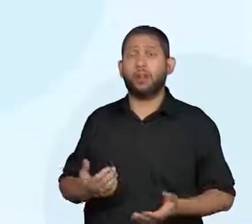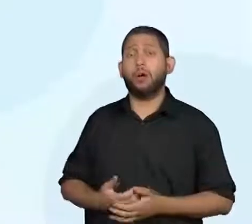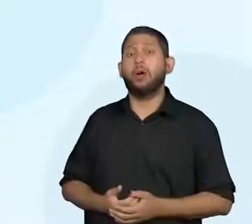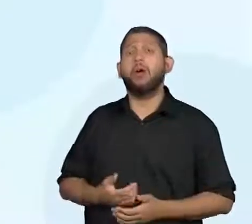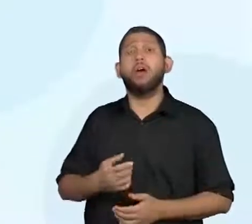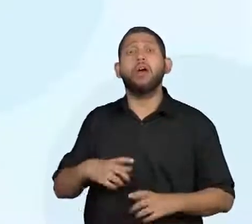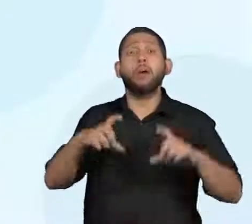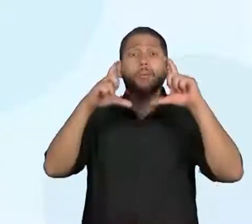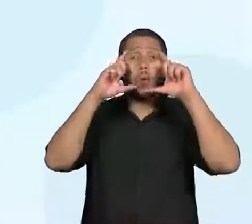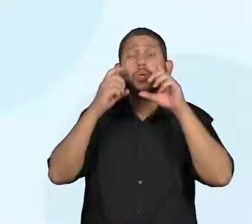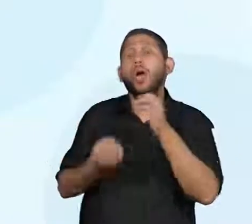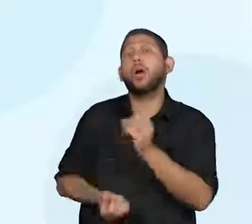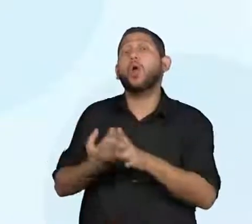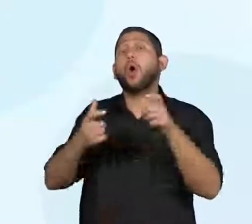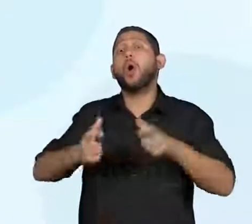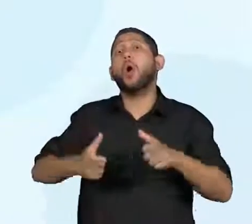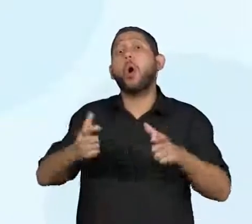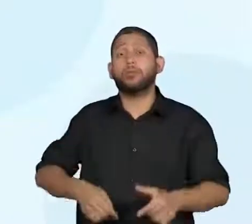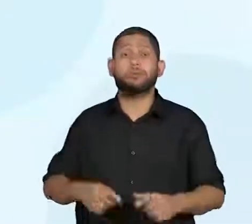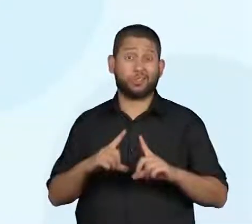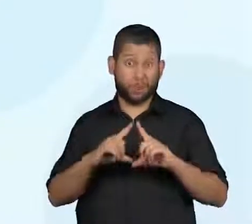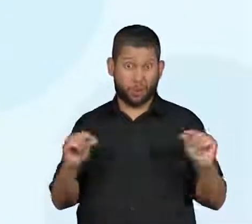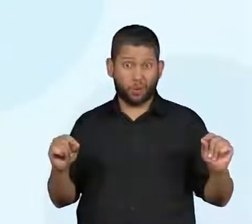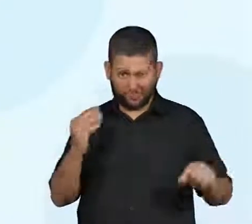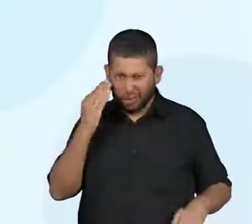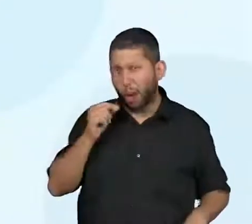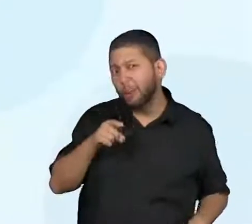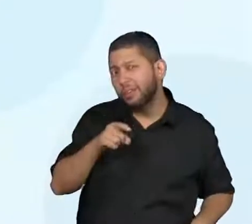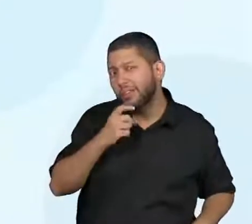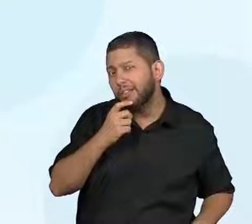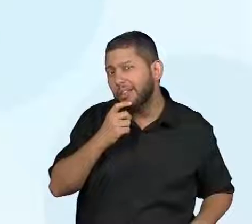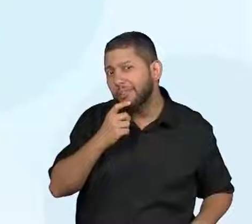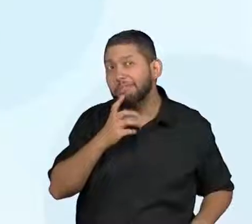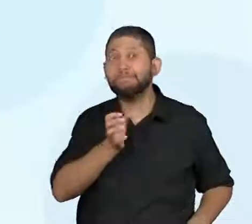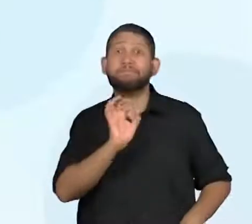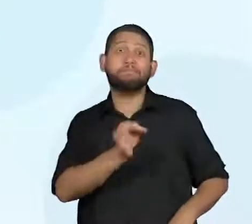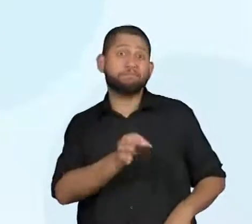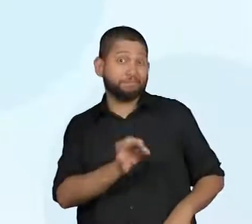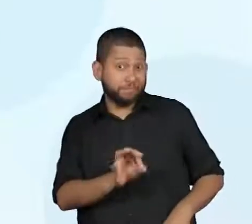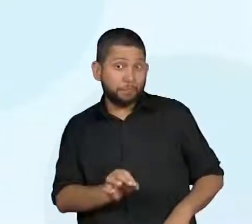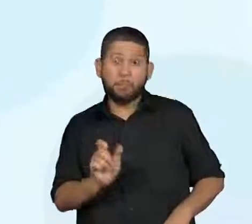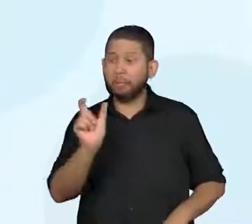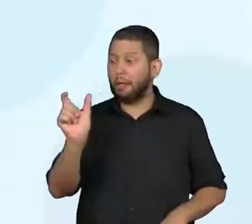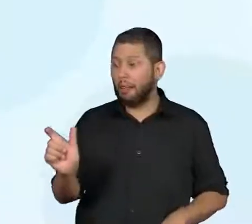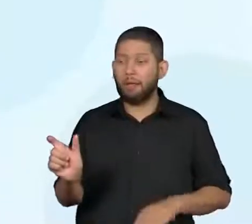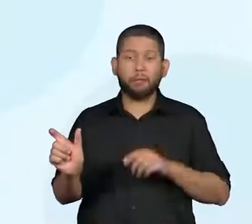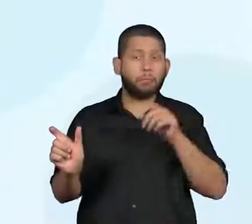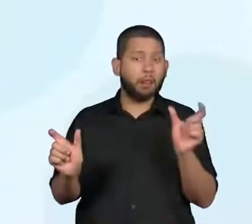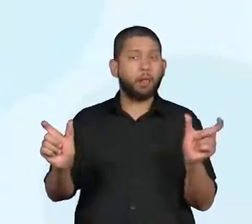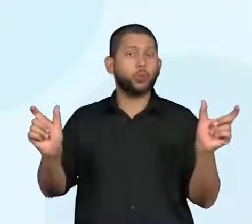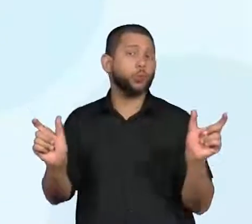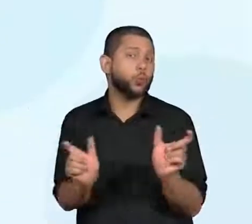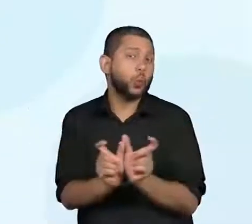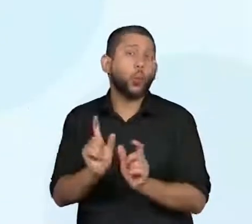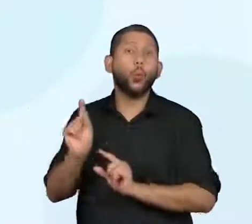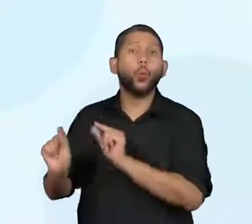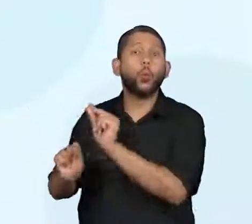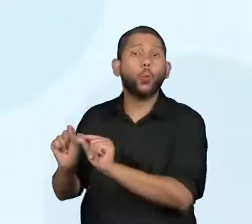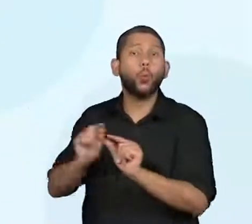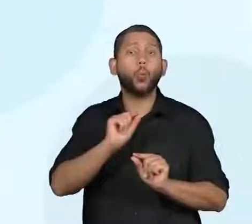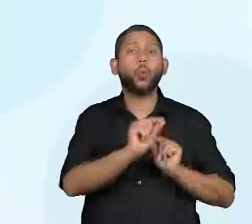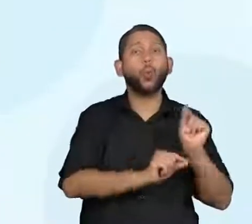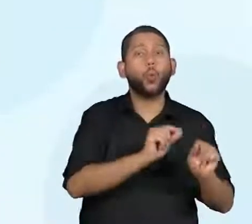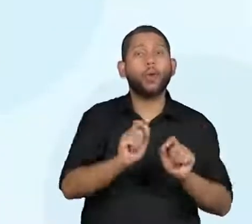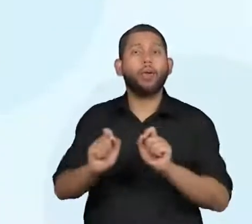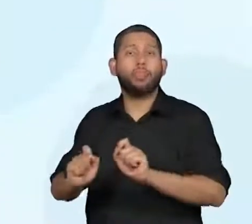os emojis são originários do Japão? Eu coloco a minha